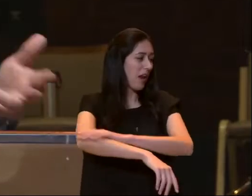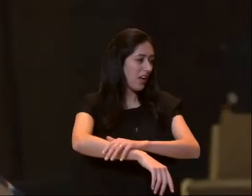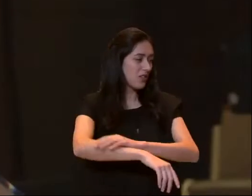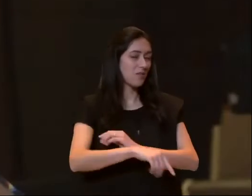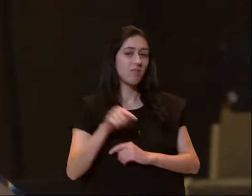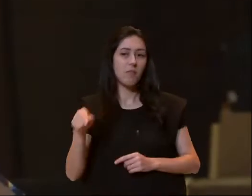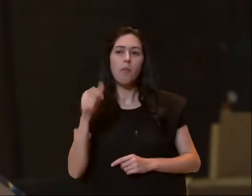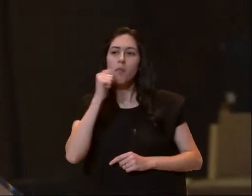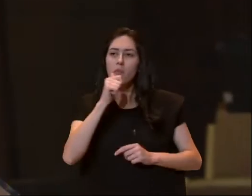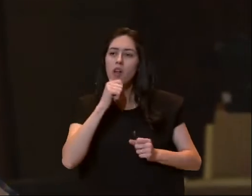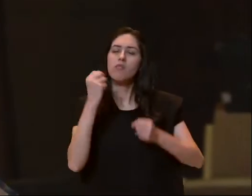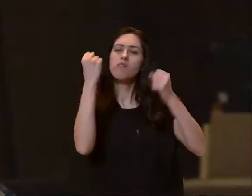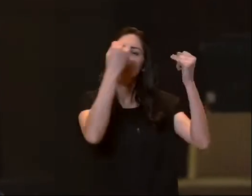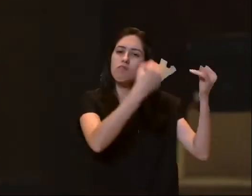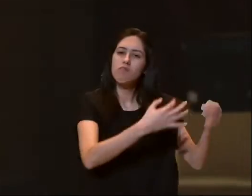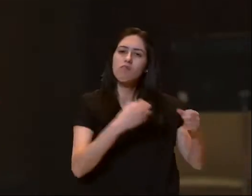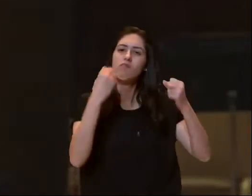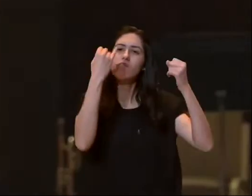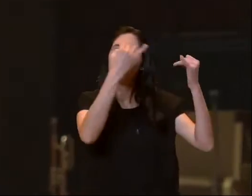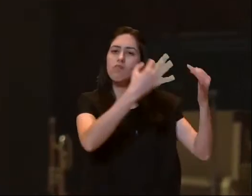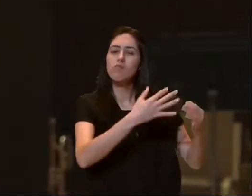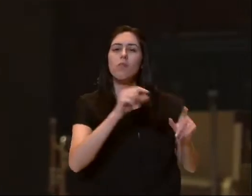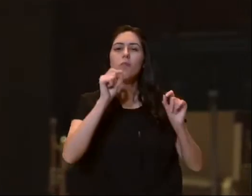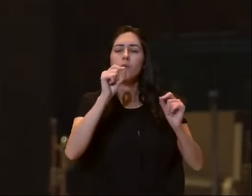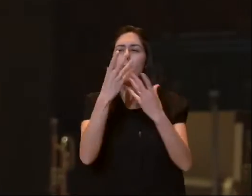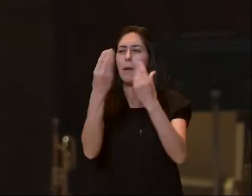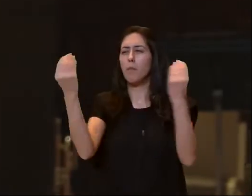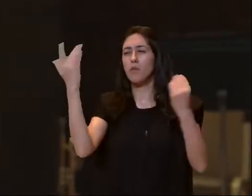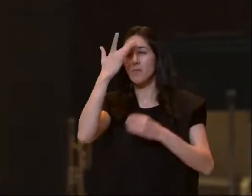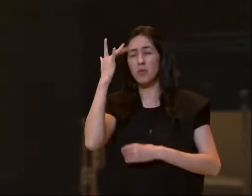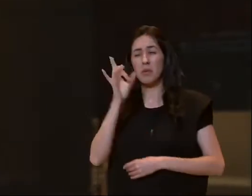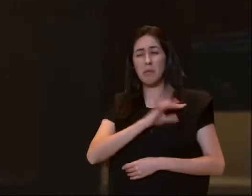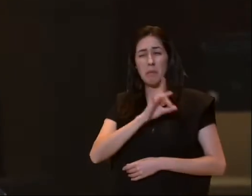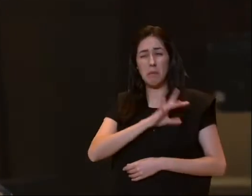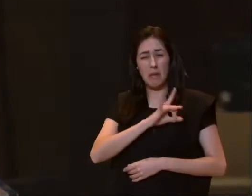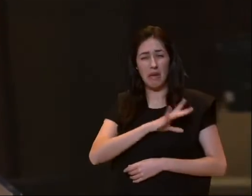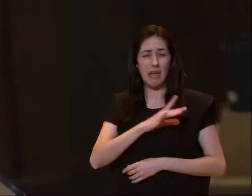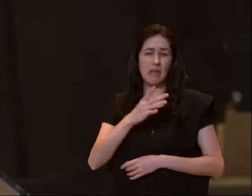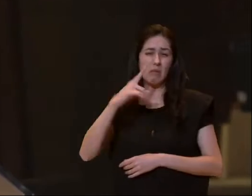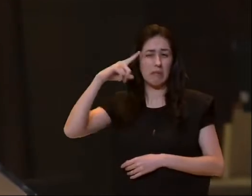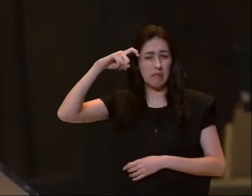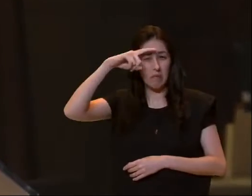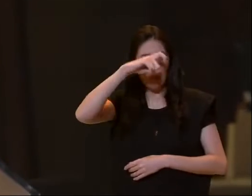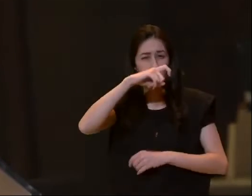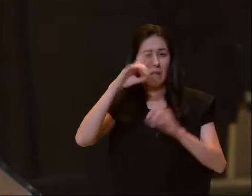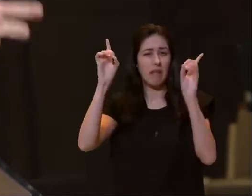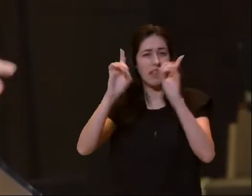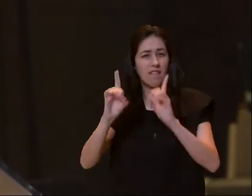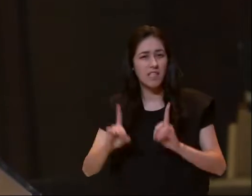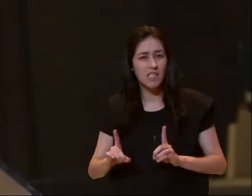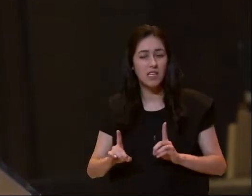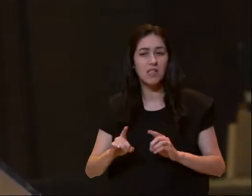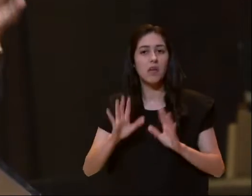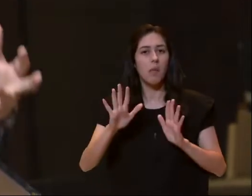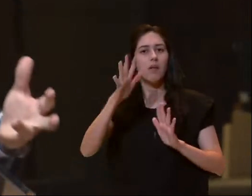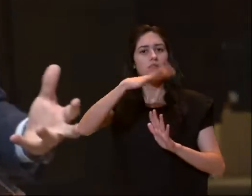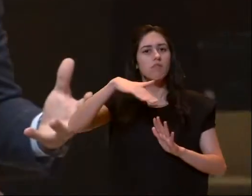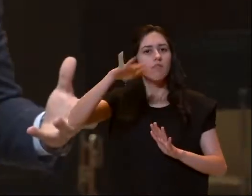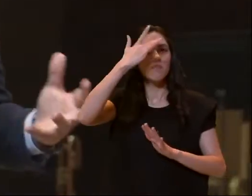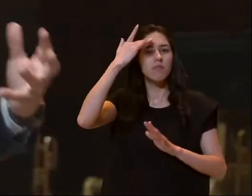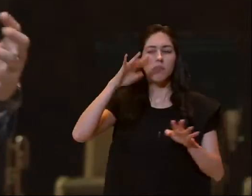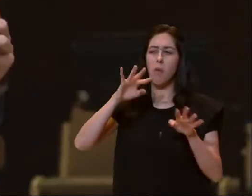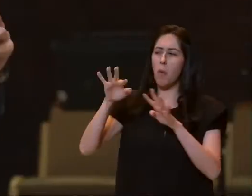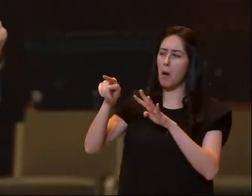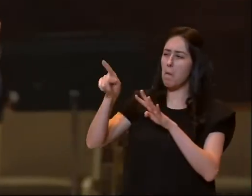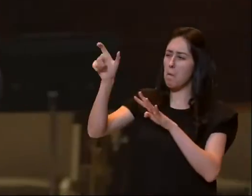das cartas daqueles que tinham medos, dificuldades, deficiências, e que se inspiravam nela. Sabe,